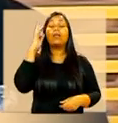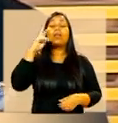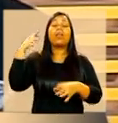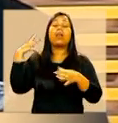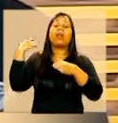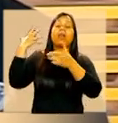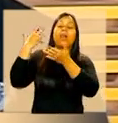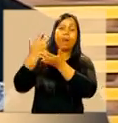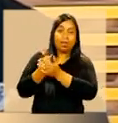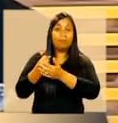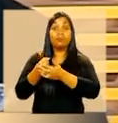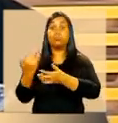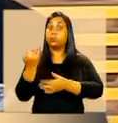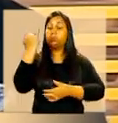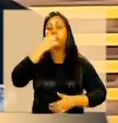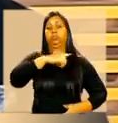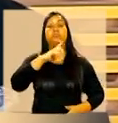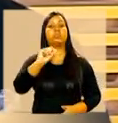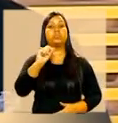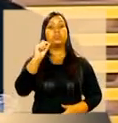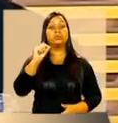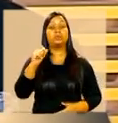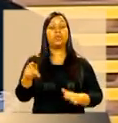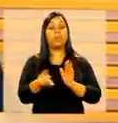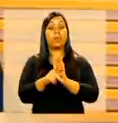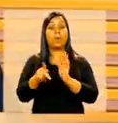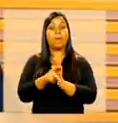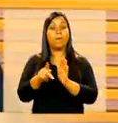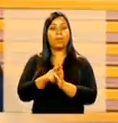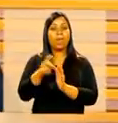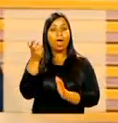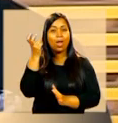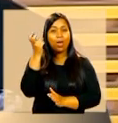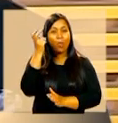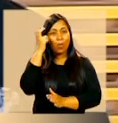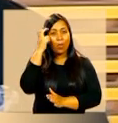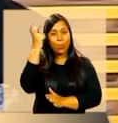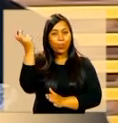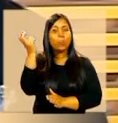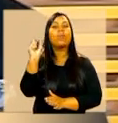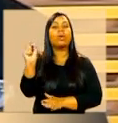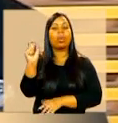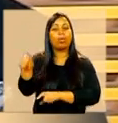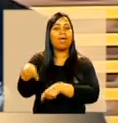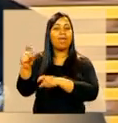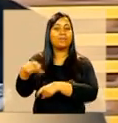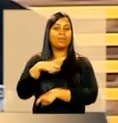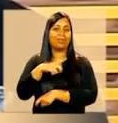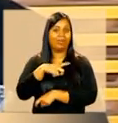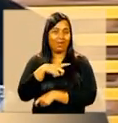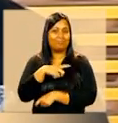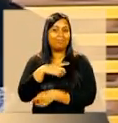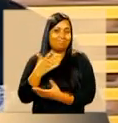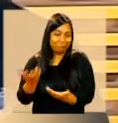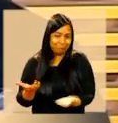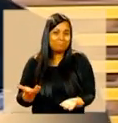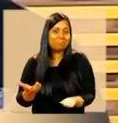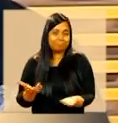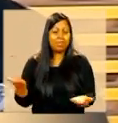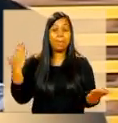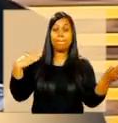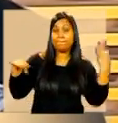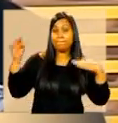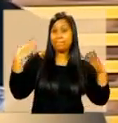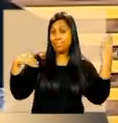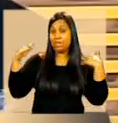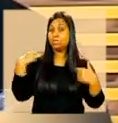memórias. Então é muito importante essa cultura caipira que a gente tem aqui e chama a atenção do público. E a gente tem esses formatos de passeio de um dia